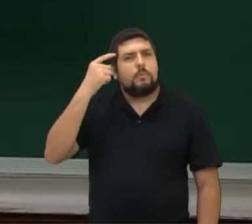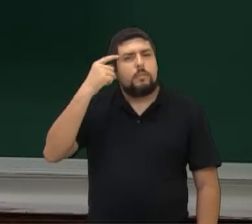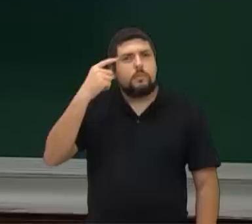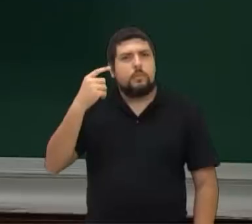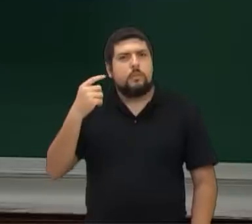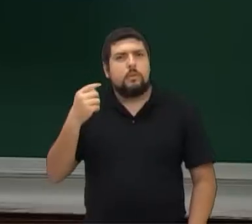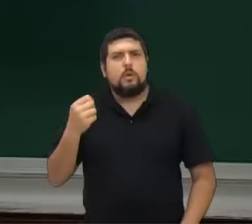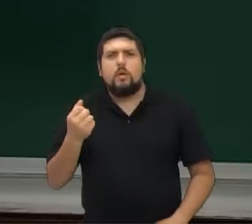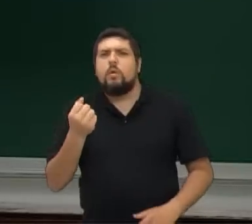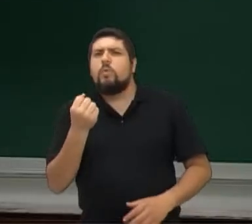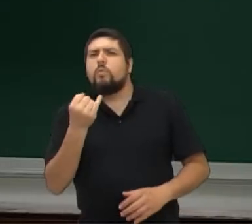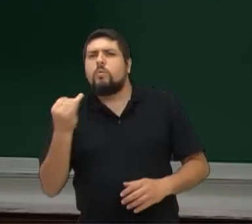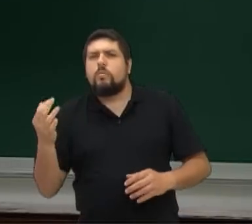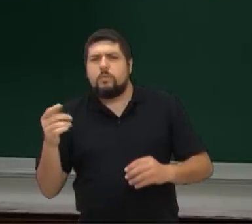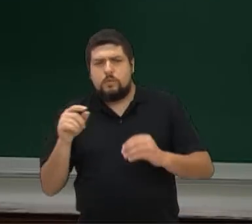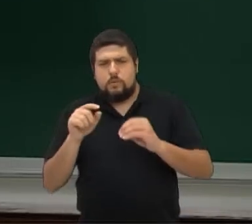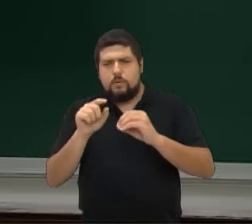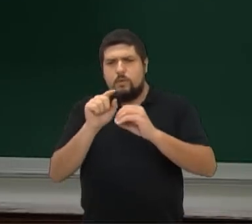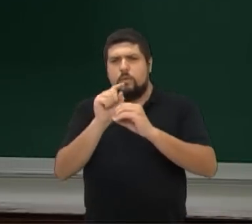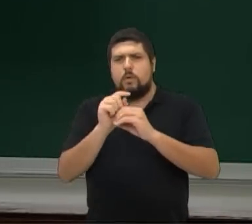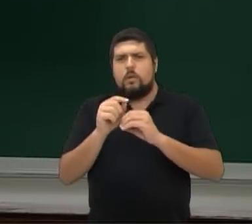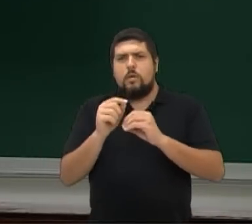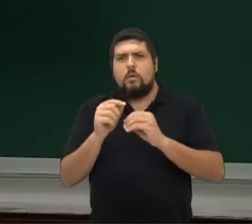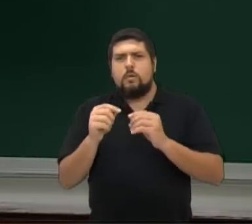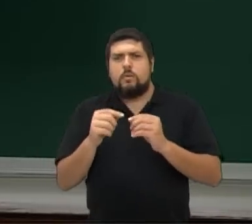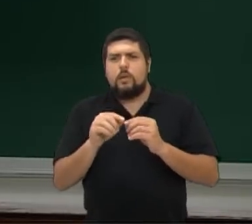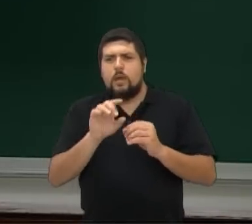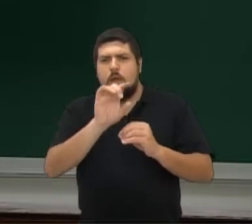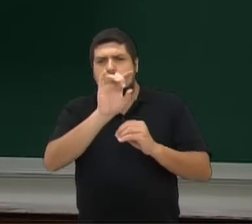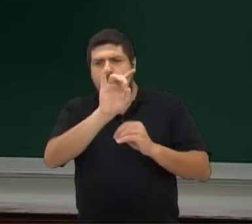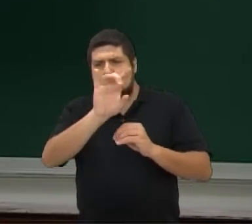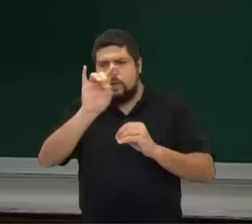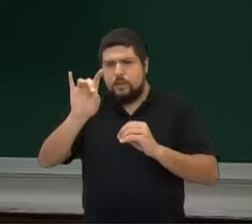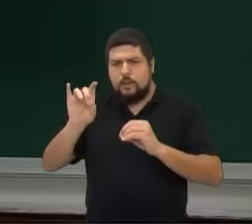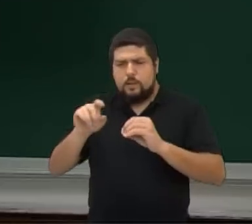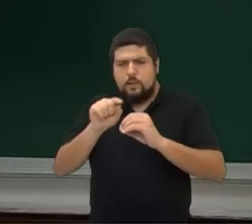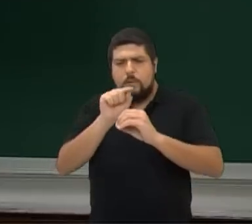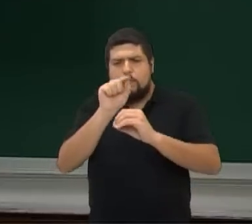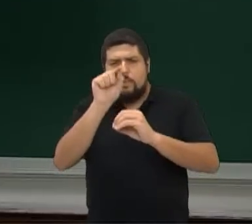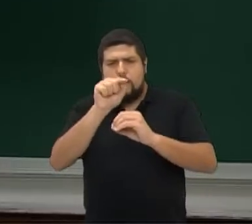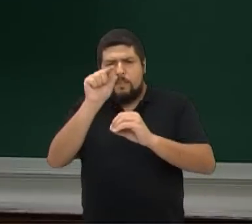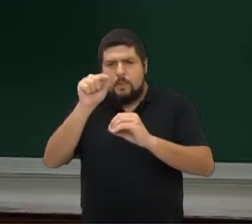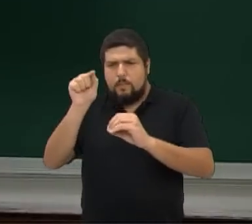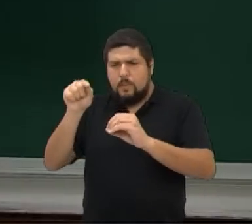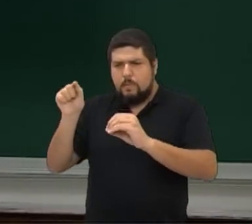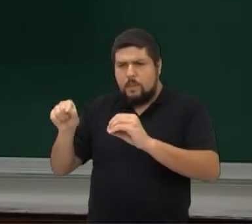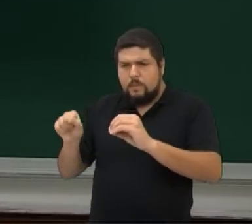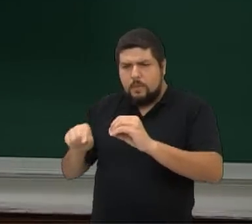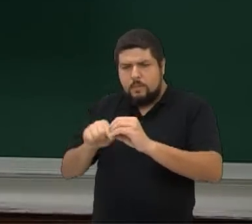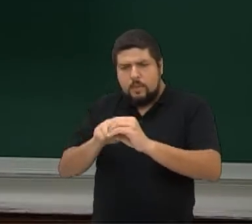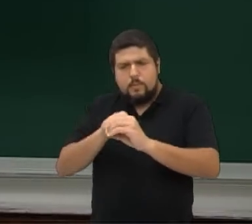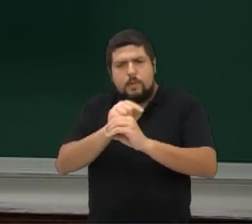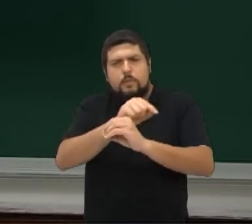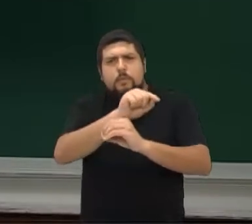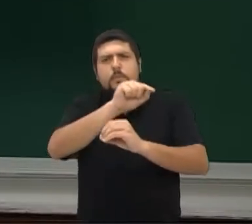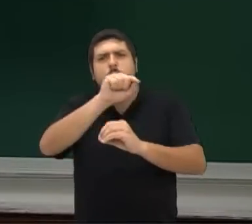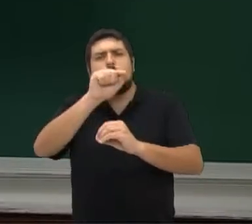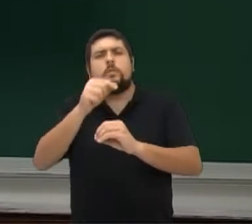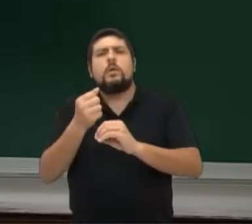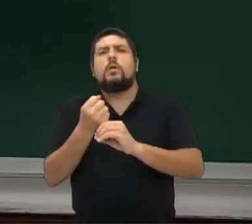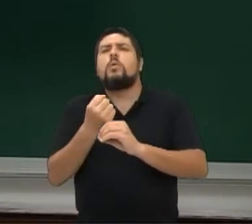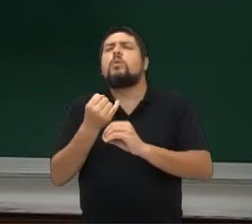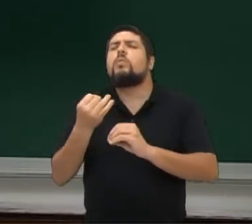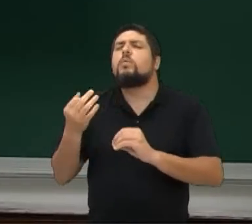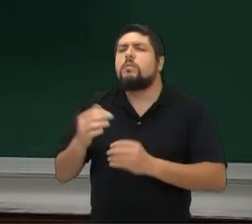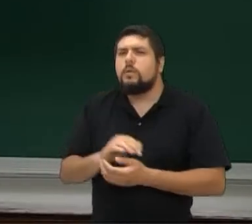quantos graus, né, equivale cada espacinho desse entre os números do relógio, tá? Então,